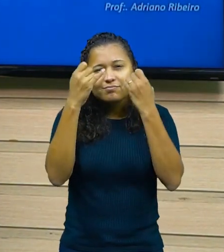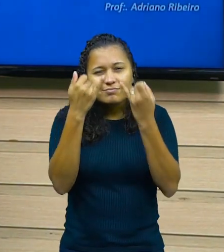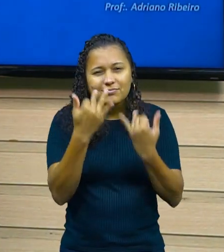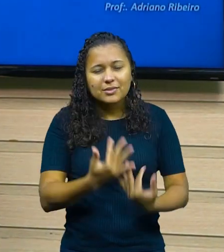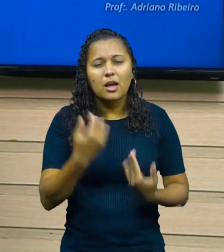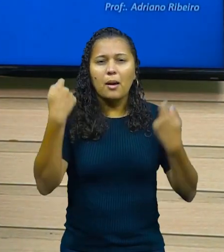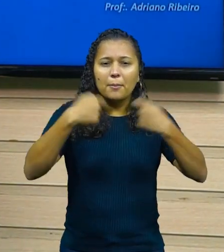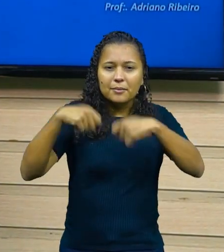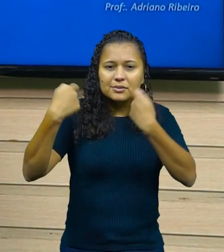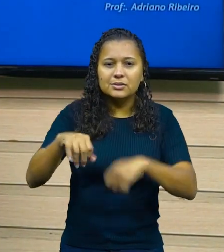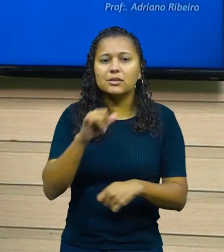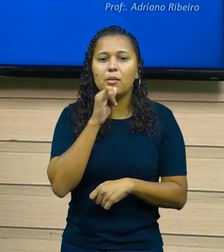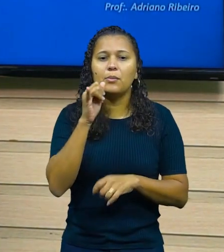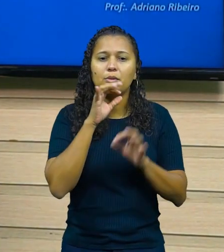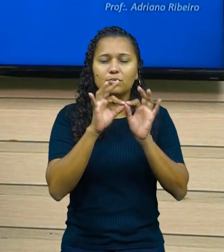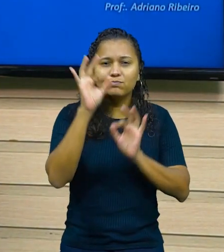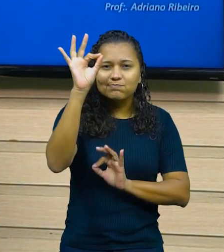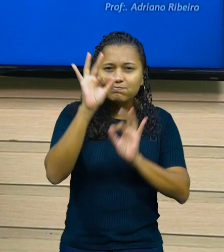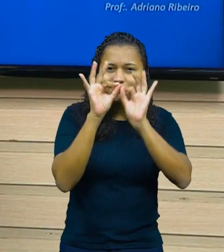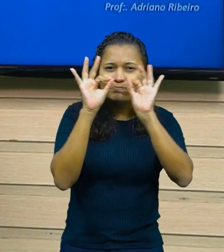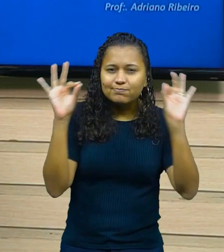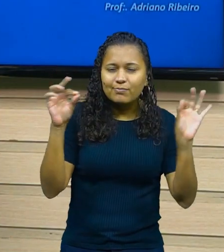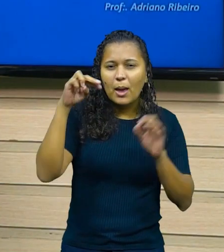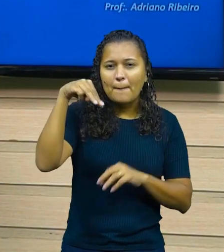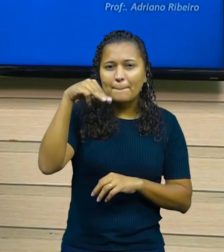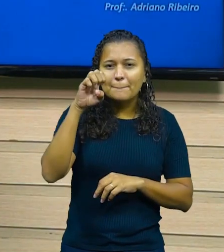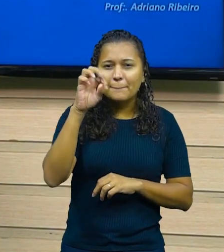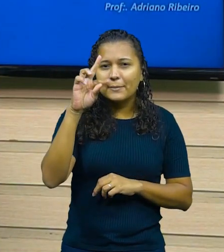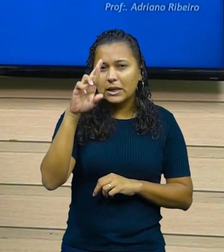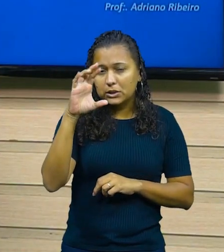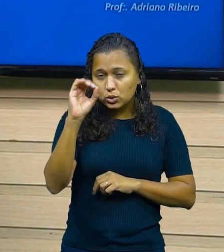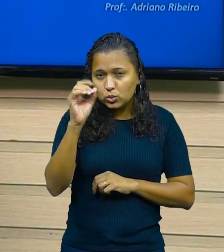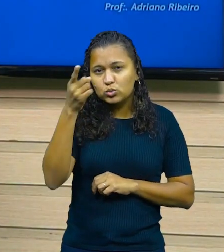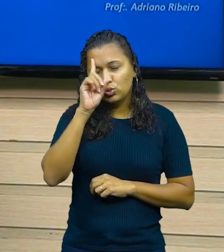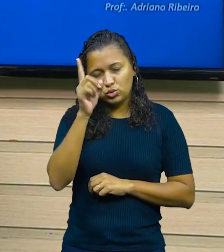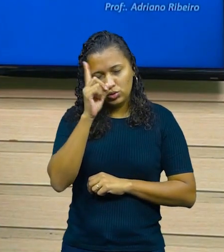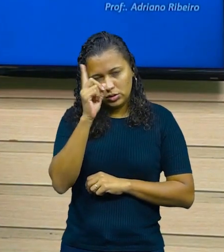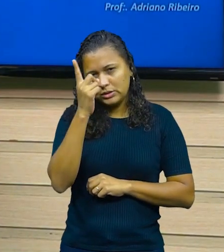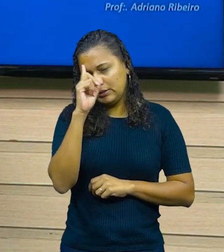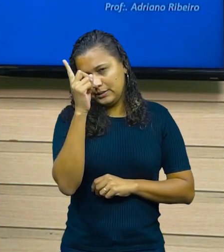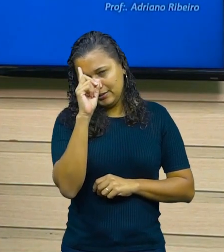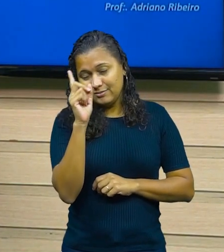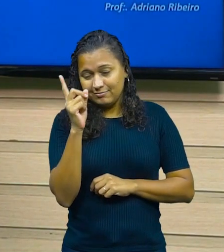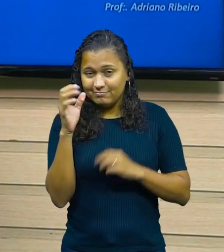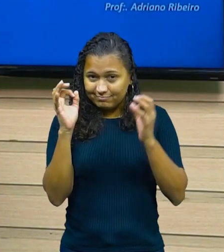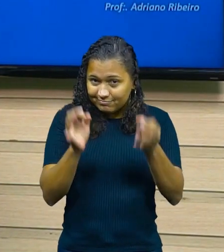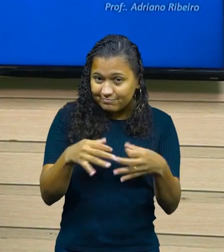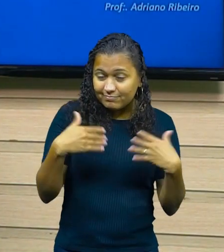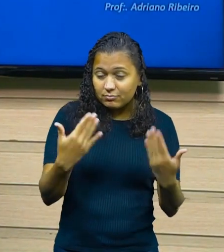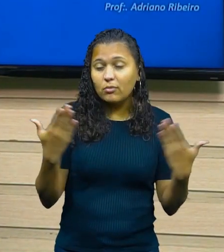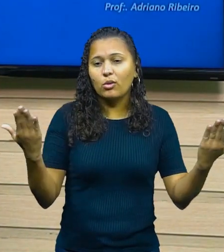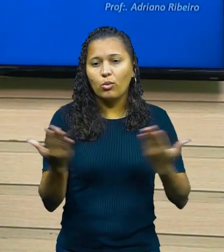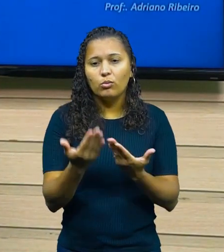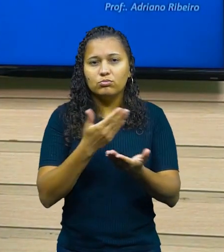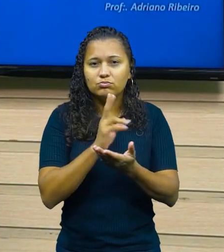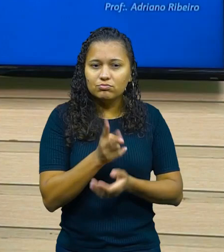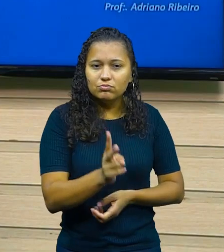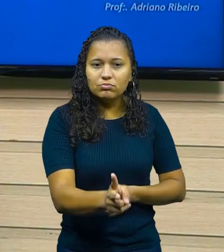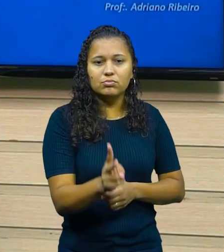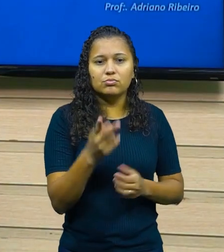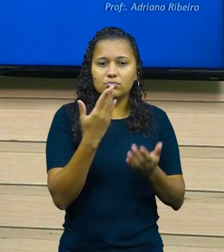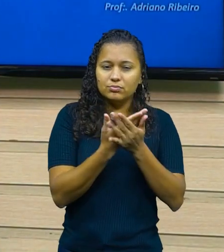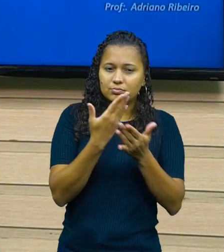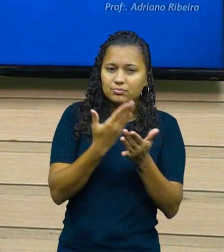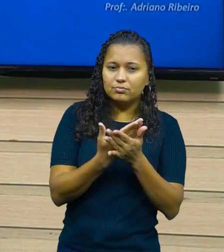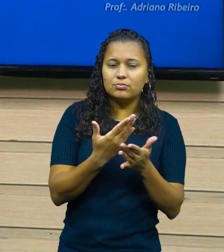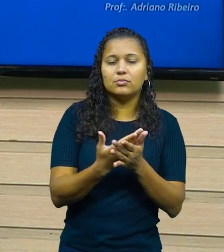a necessidade de inserir a metrologia dentro do nosso cotidiano, do nosso dia a dia, correto? Hoje vamos dar continuidade a